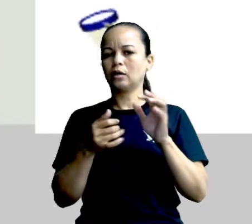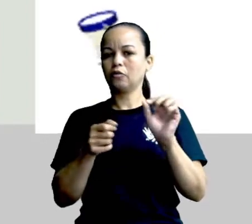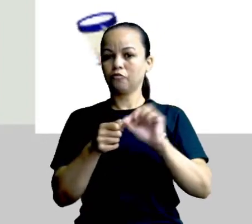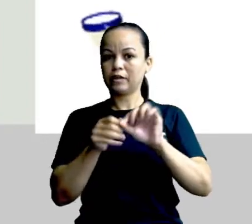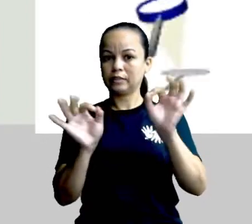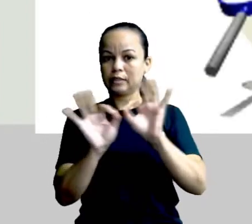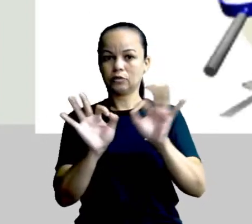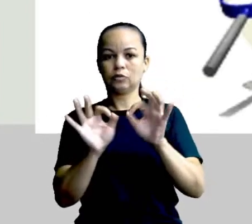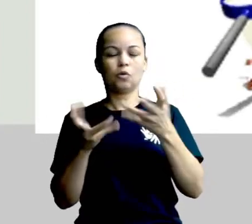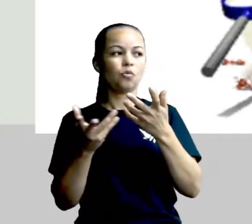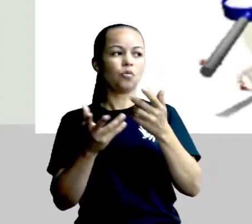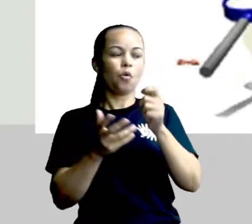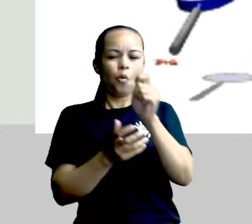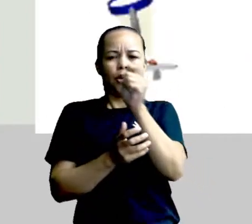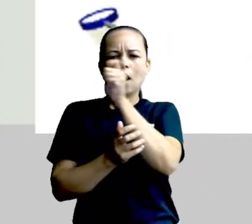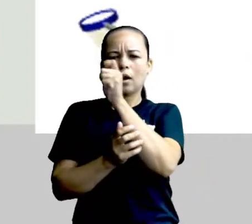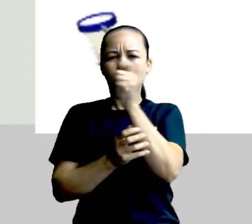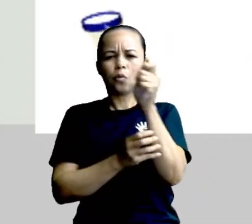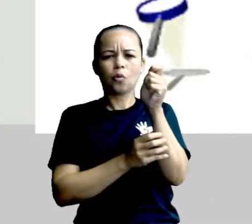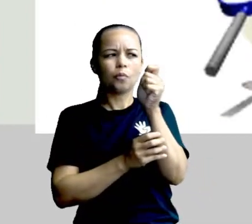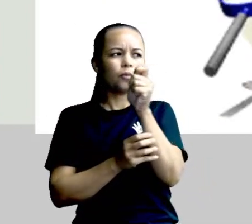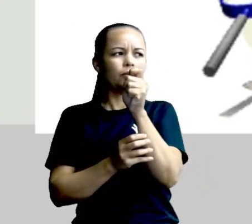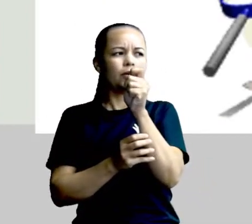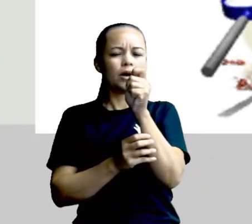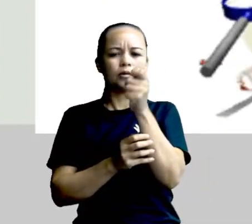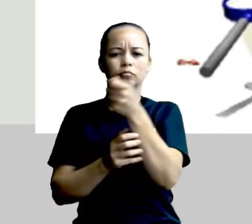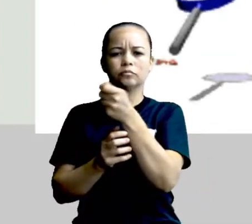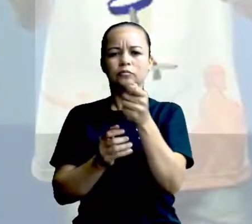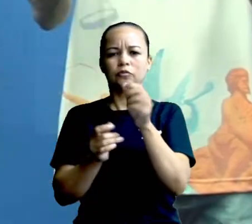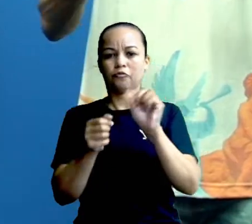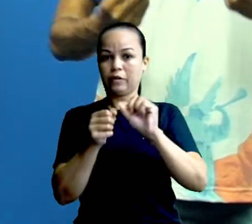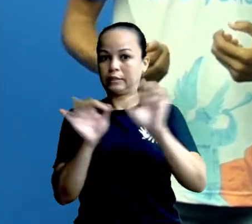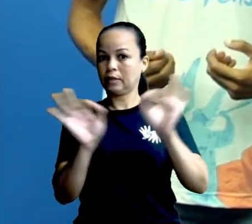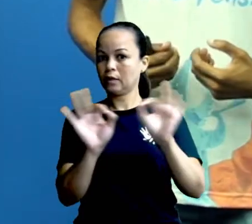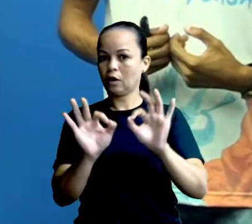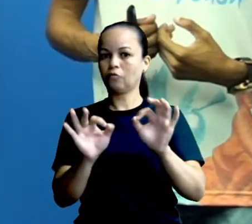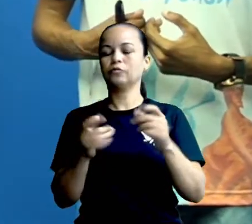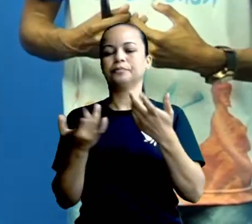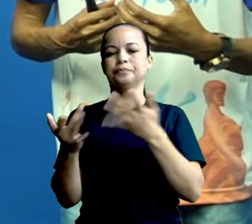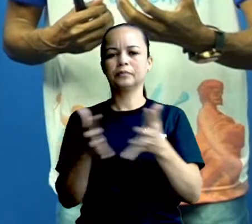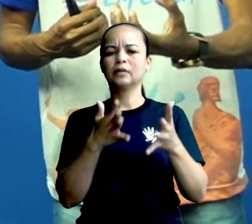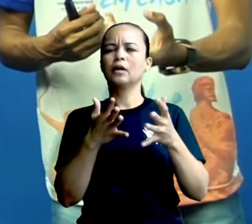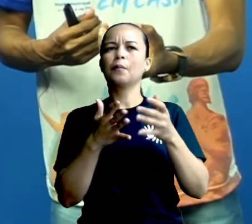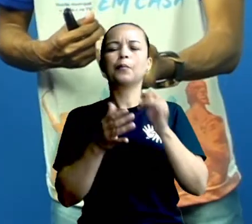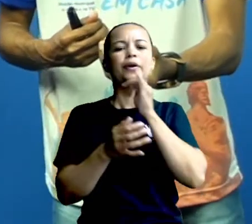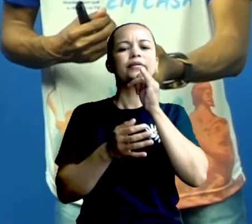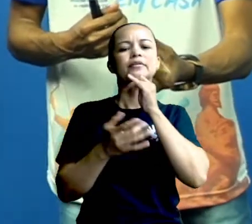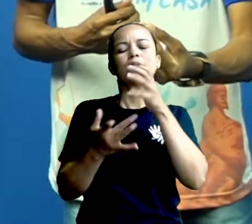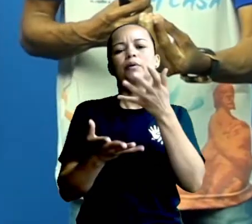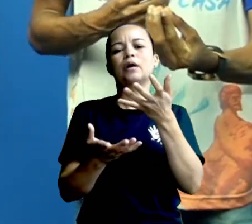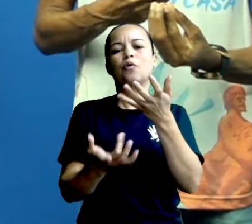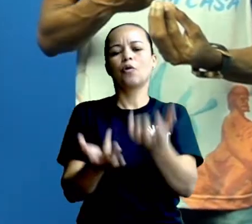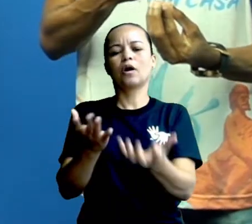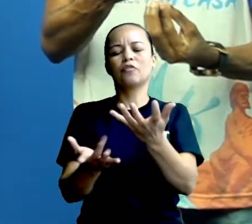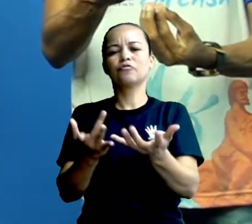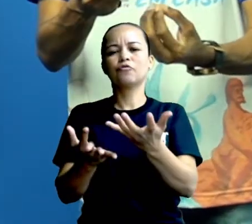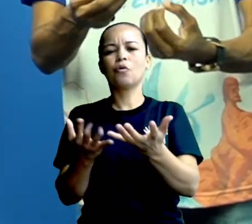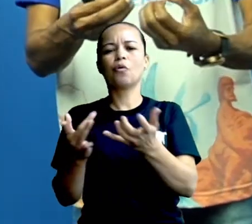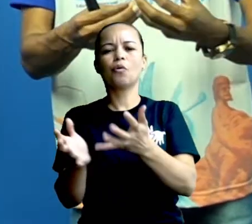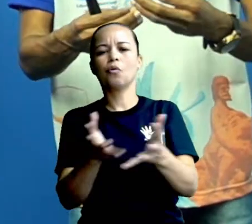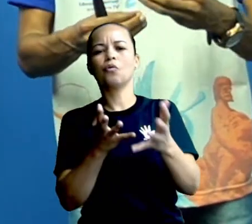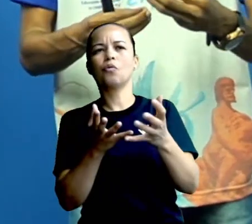a lupa, tá? O raio é convergido. Quando você quer acender, né, para colocar fogo